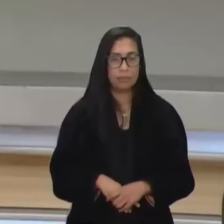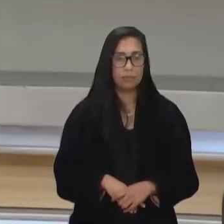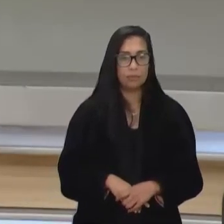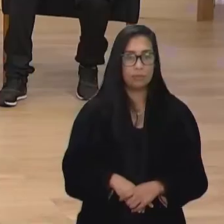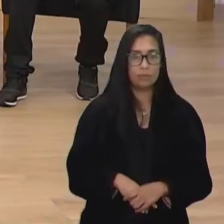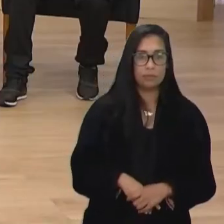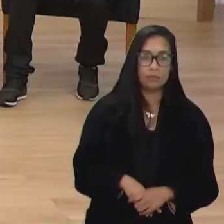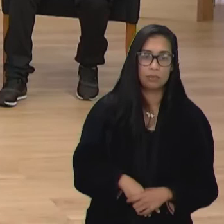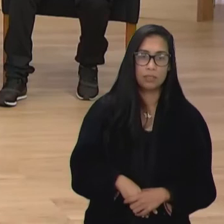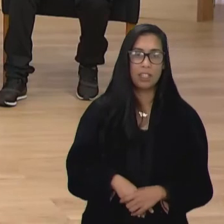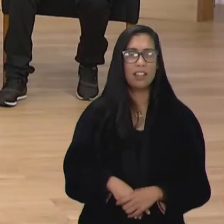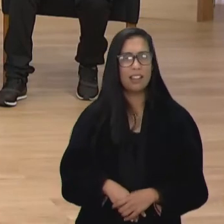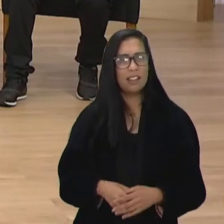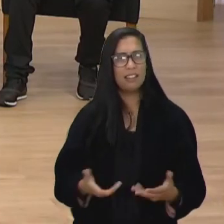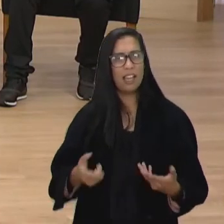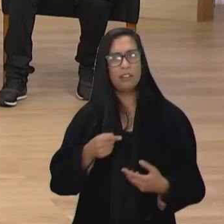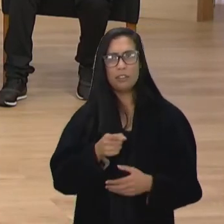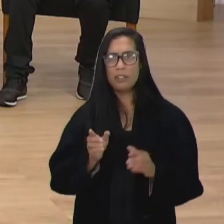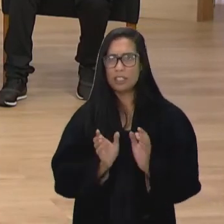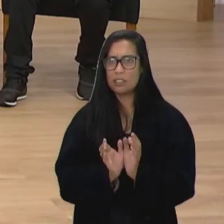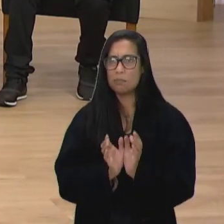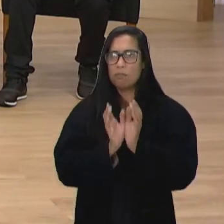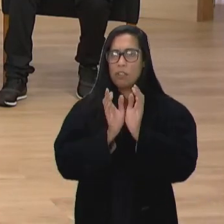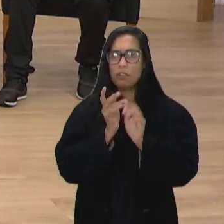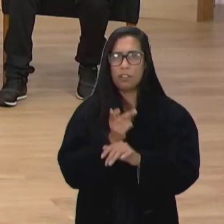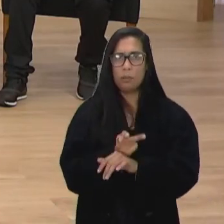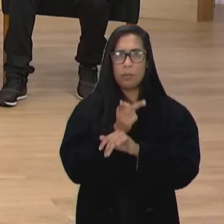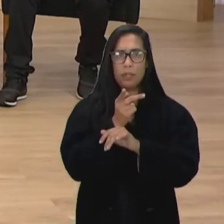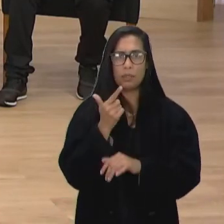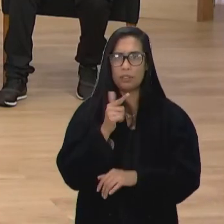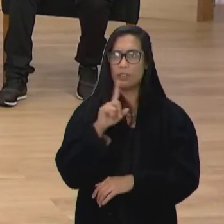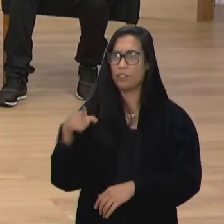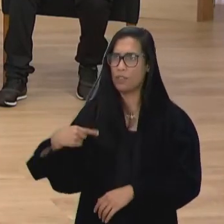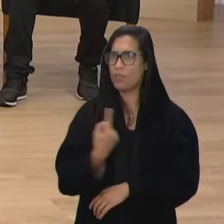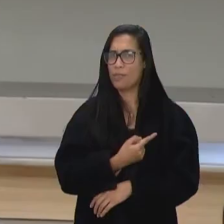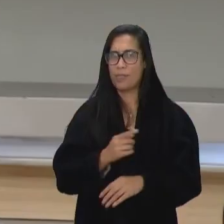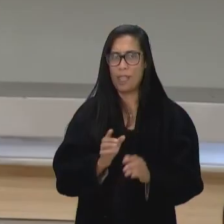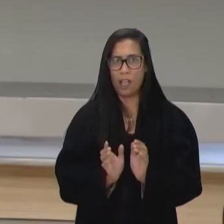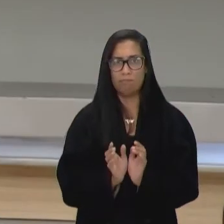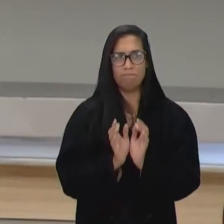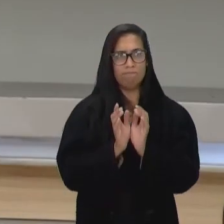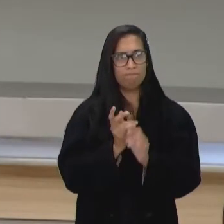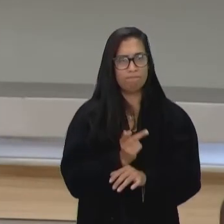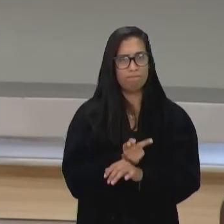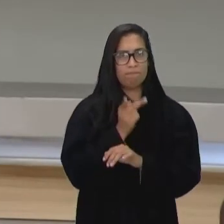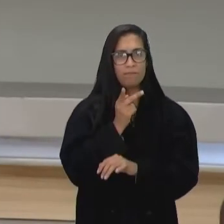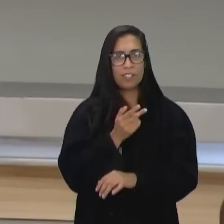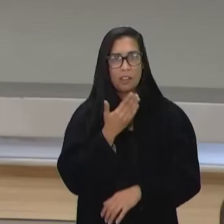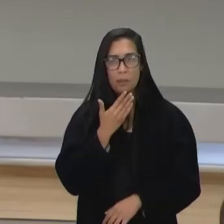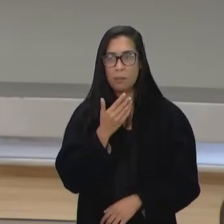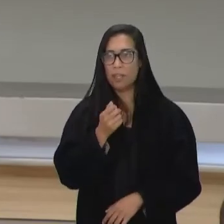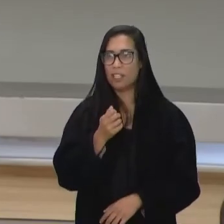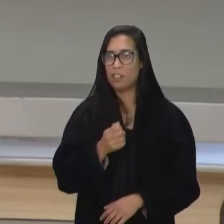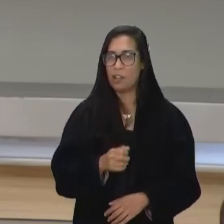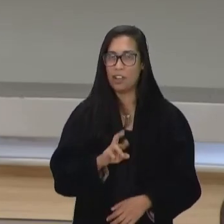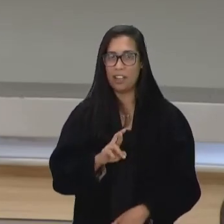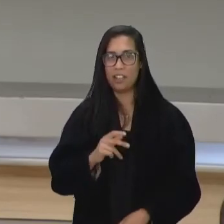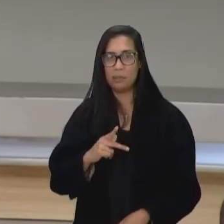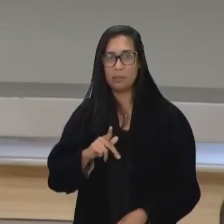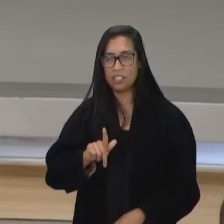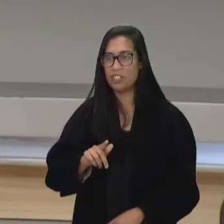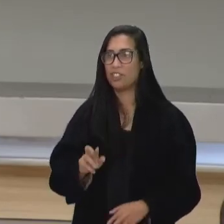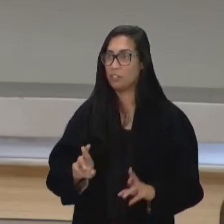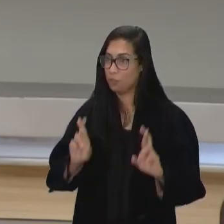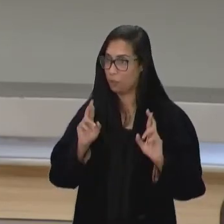estatueta do Oscar, porque falando assim, nós ganhamos o Oscar de melhor roteiro adaptado aqui e vai